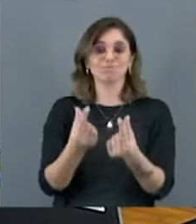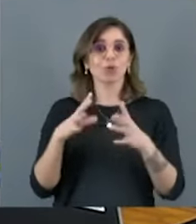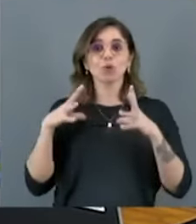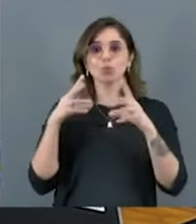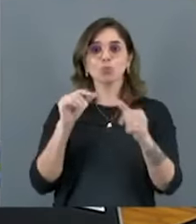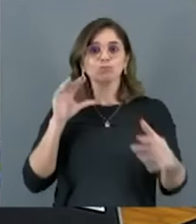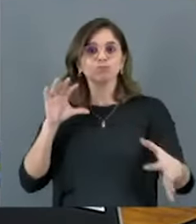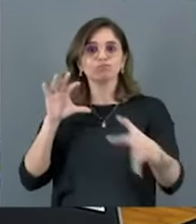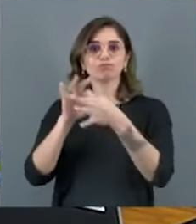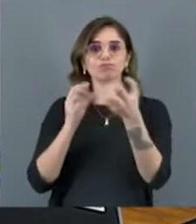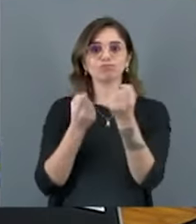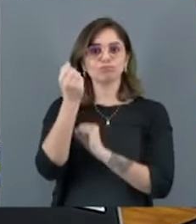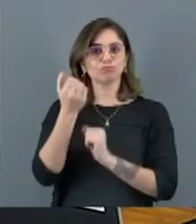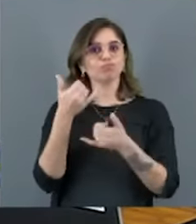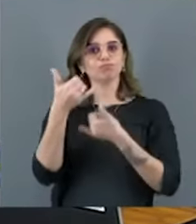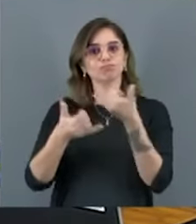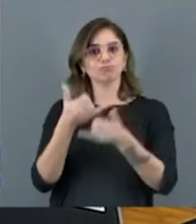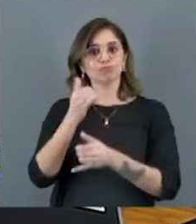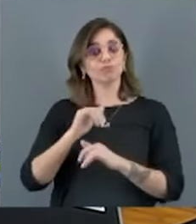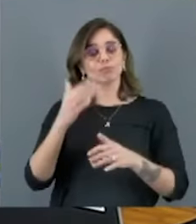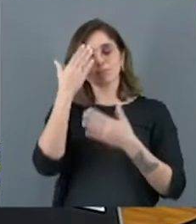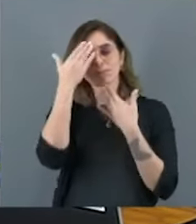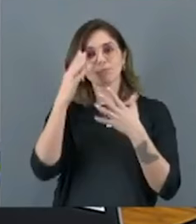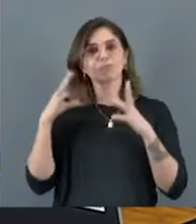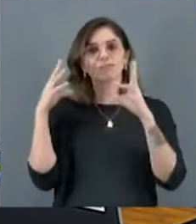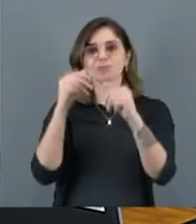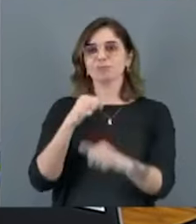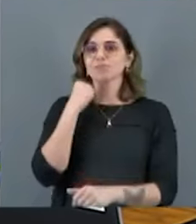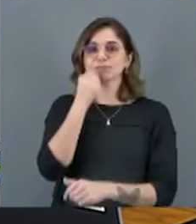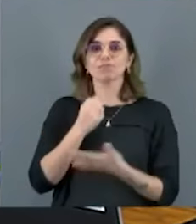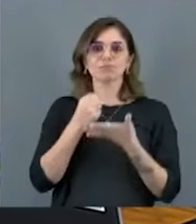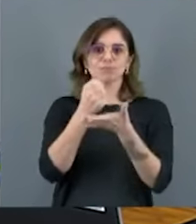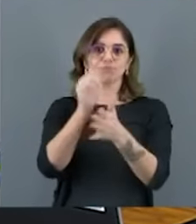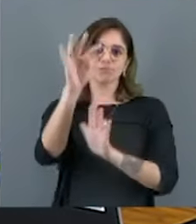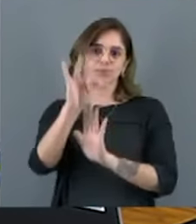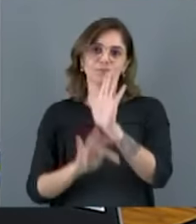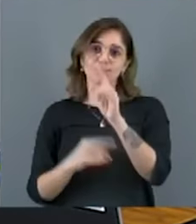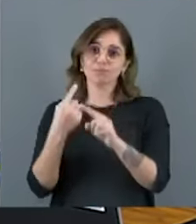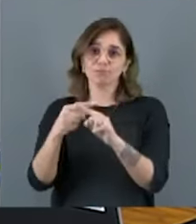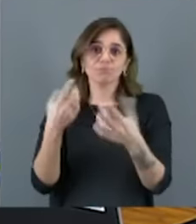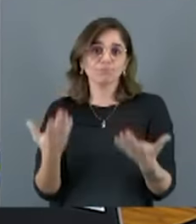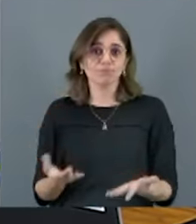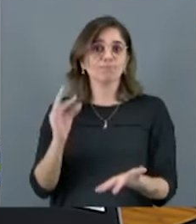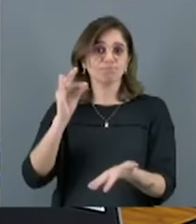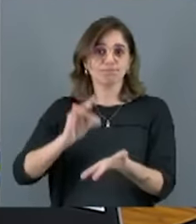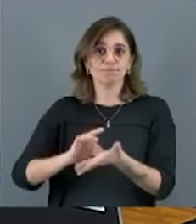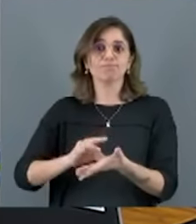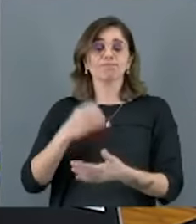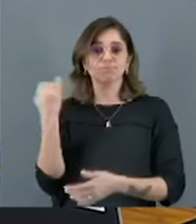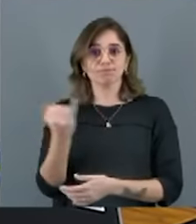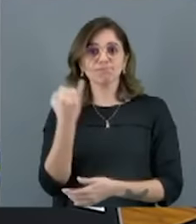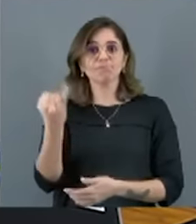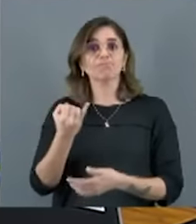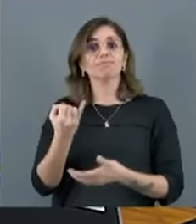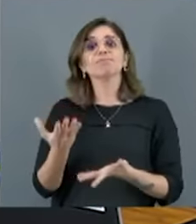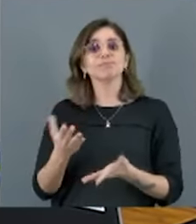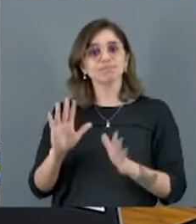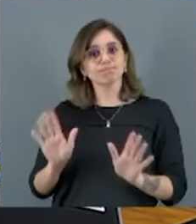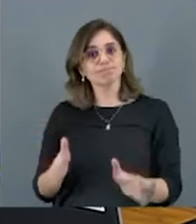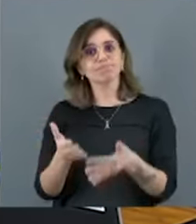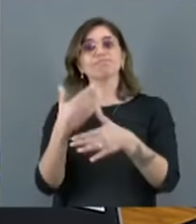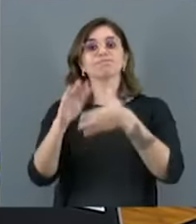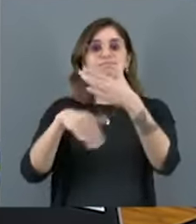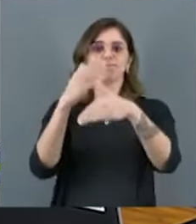Obrigado, senadora, pelo relatório e todos os senadores aqui que estão apoiando o texto, porque isso, sem dúvida nenhuma, vai ser fundamental para ajudar no desenvolvimento do nosso